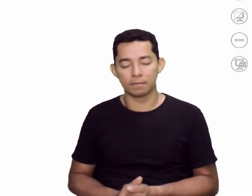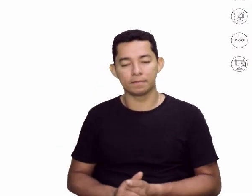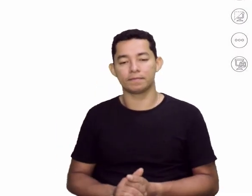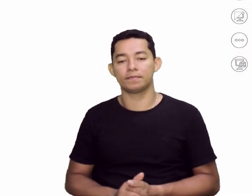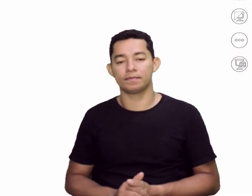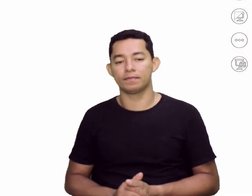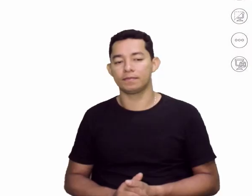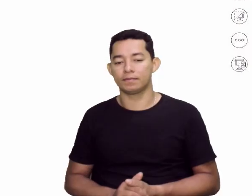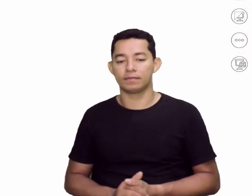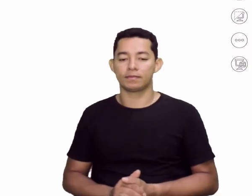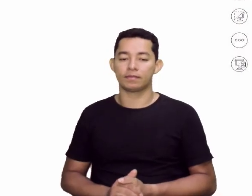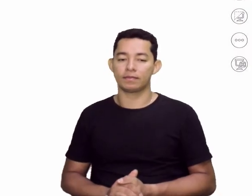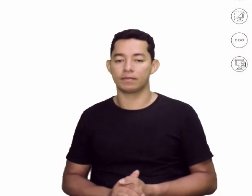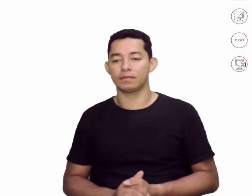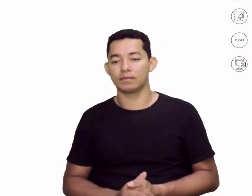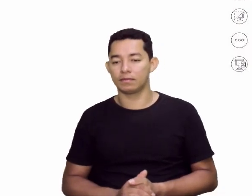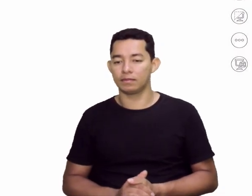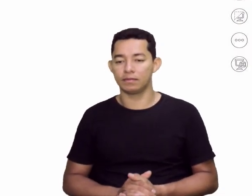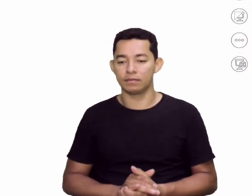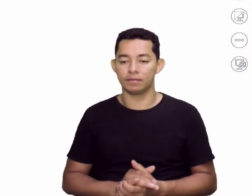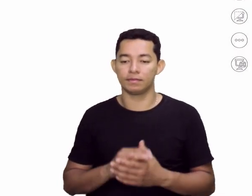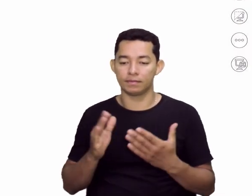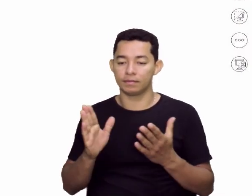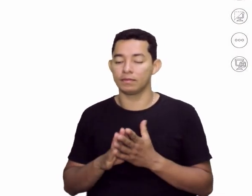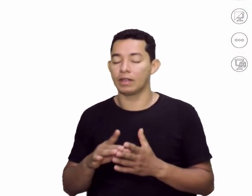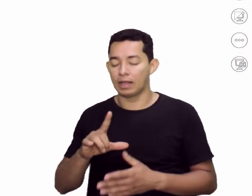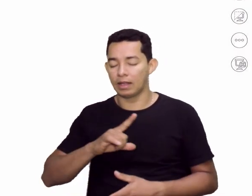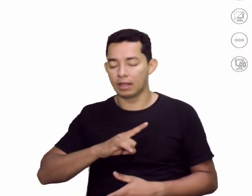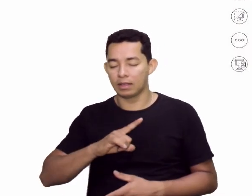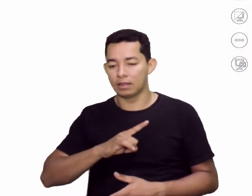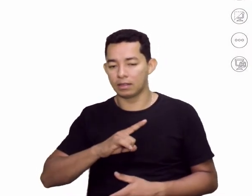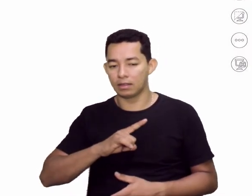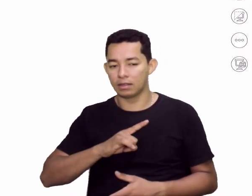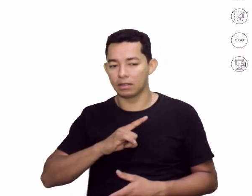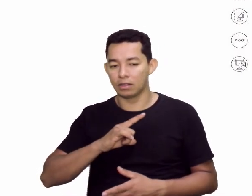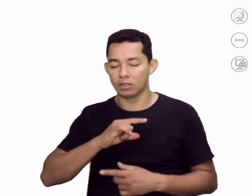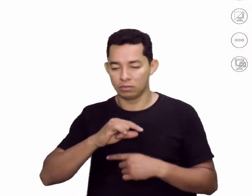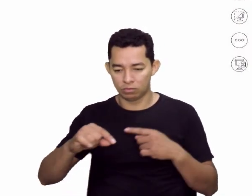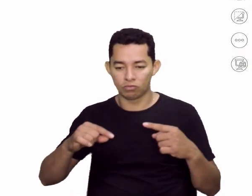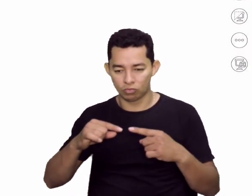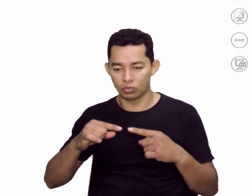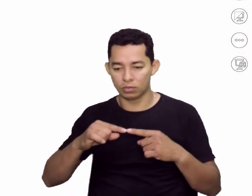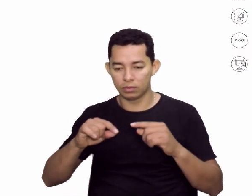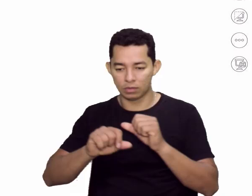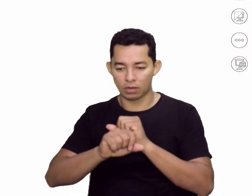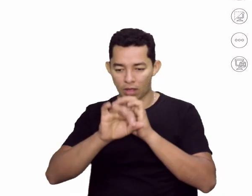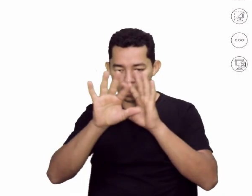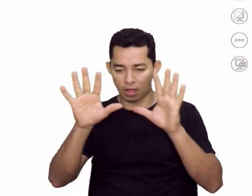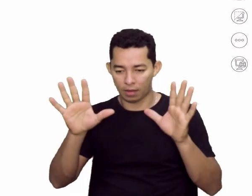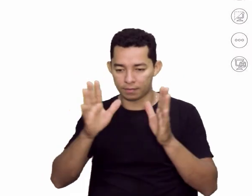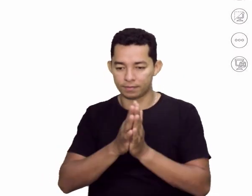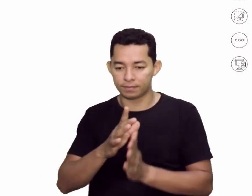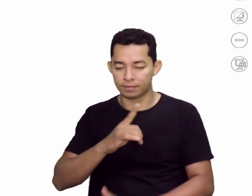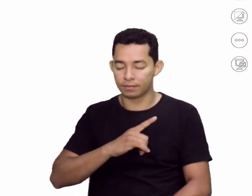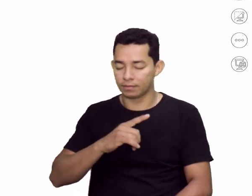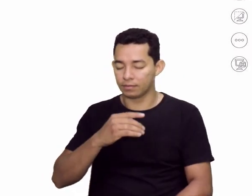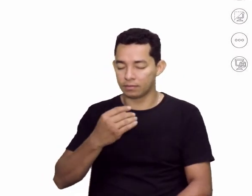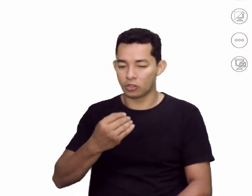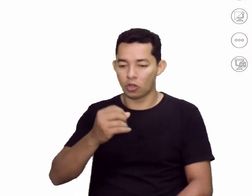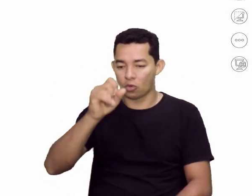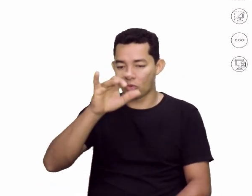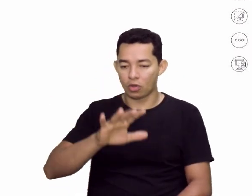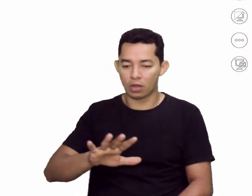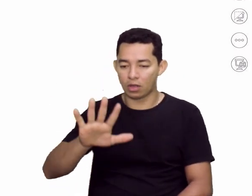arte acadêmica. Então, a coisa era proposital, tá? Eles criam uma imagem de vida moderna como